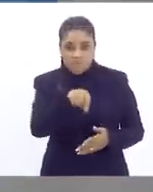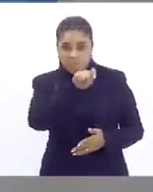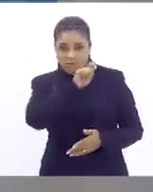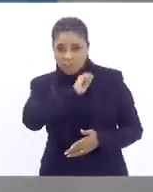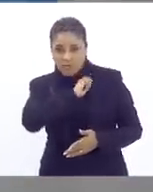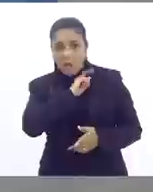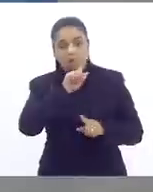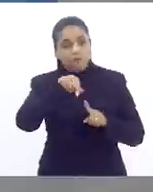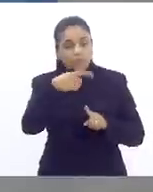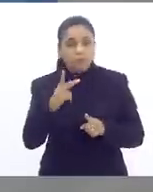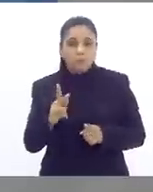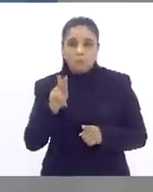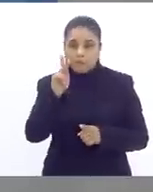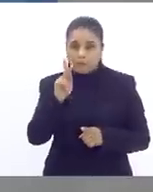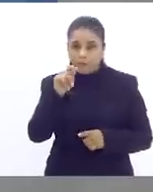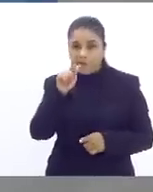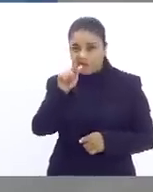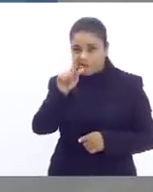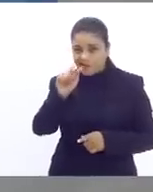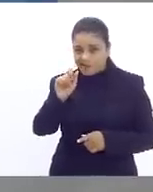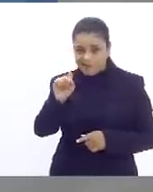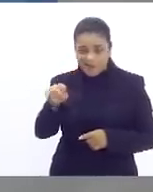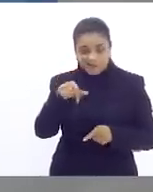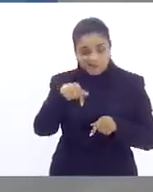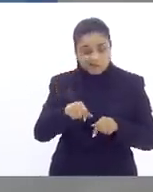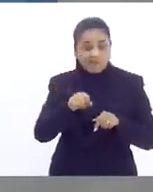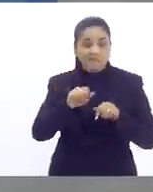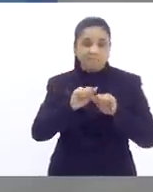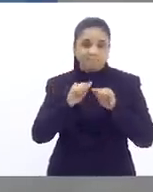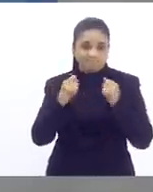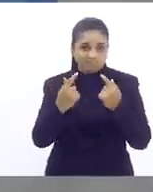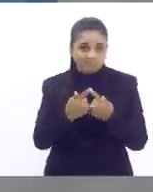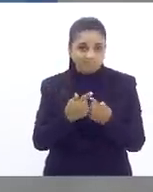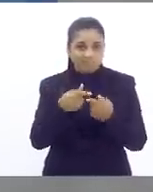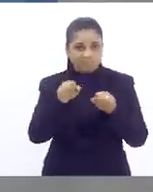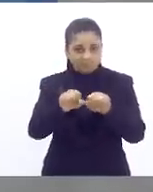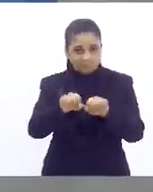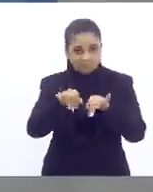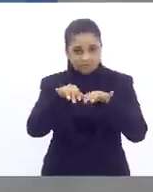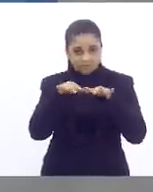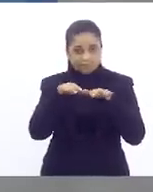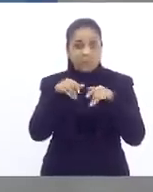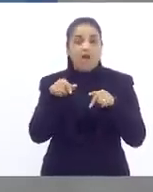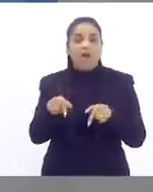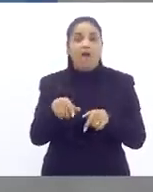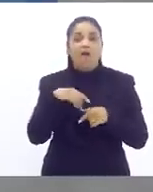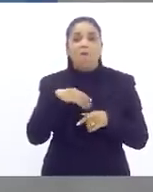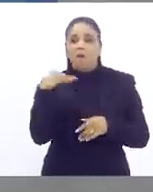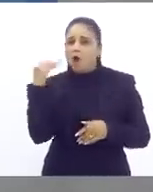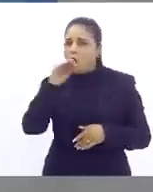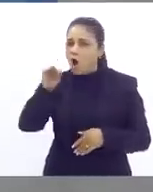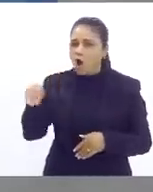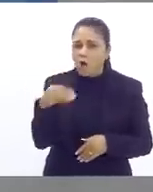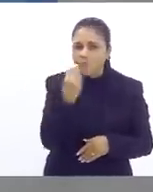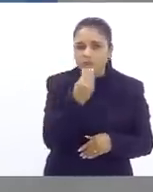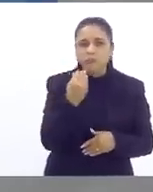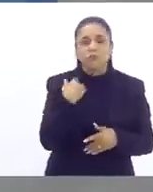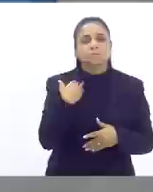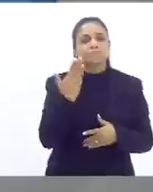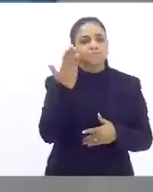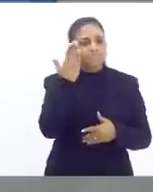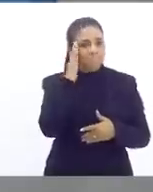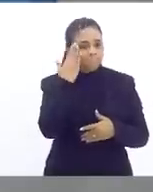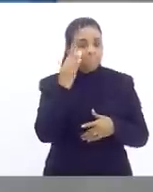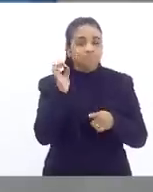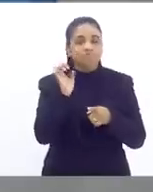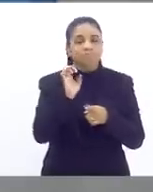deu a essa casa é uma oportunidade conhecer de uma forma bem precisa Quais são as dificuldades do